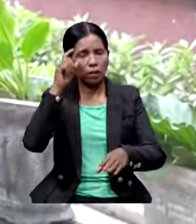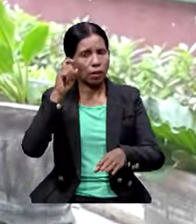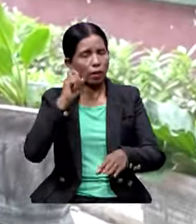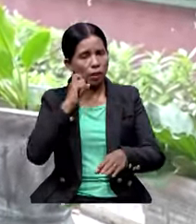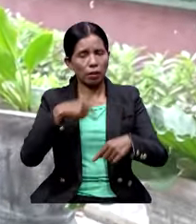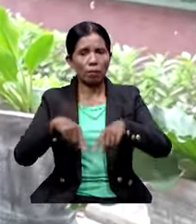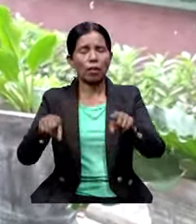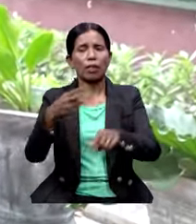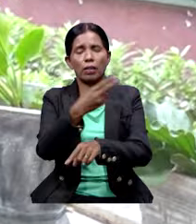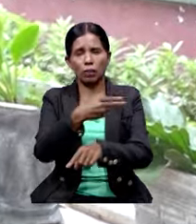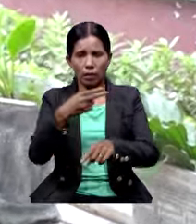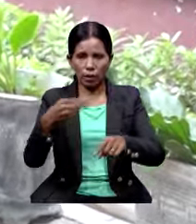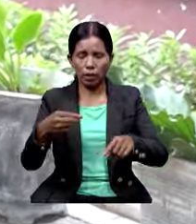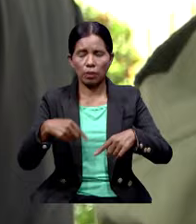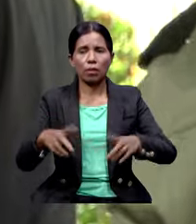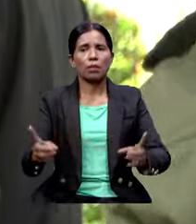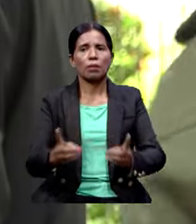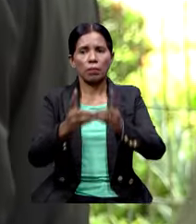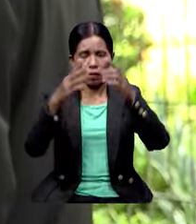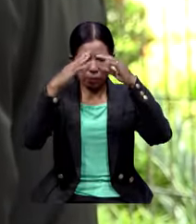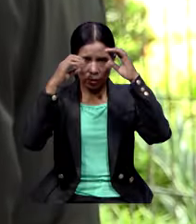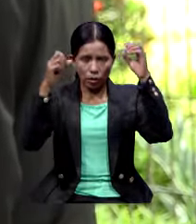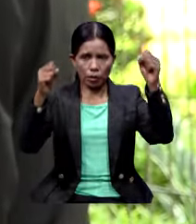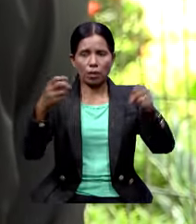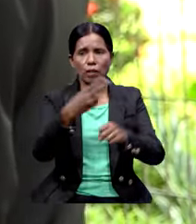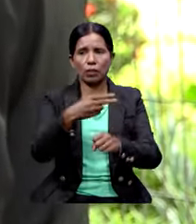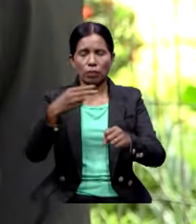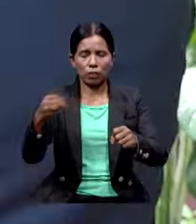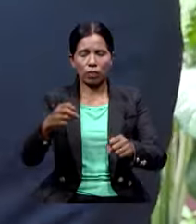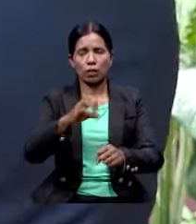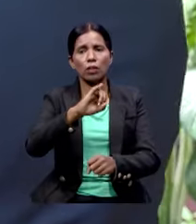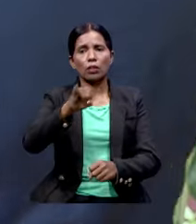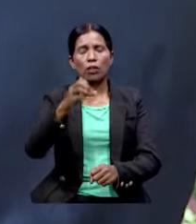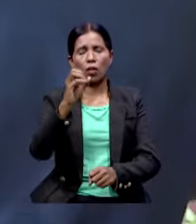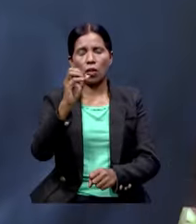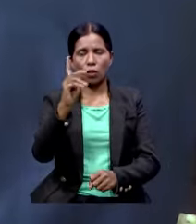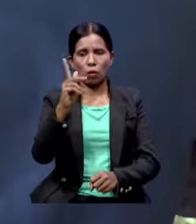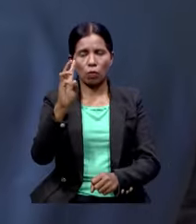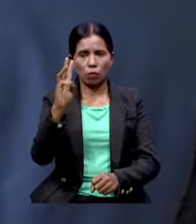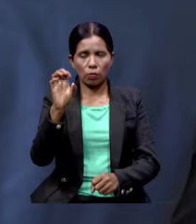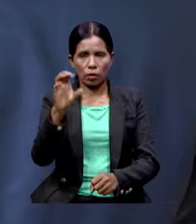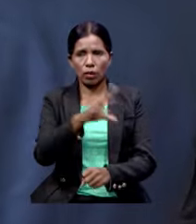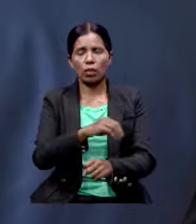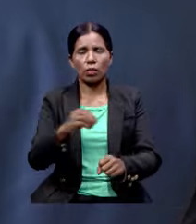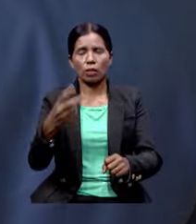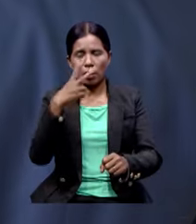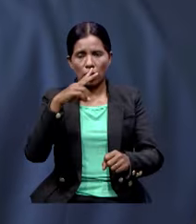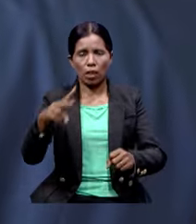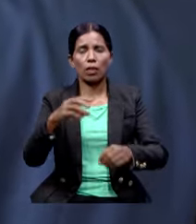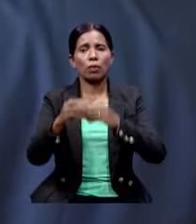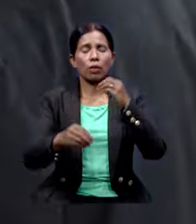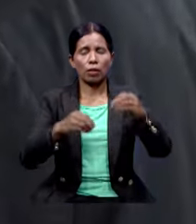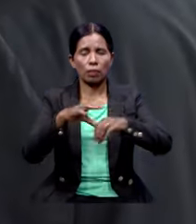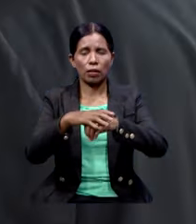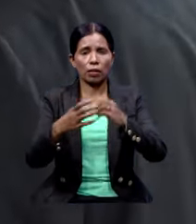uma para a Indonésia, onde assura o mal o presidente da República Indonésia, Joko Widodo, onde finaliza o Tratado Fronteira Terrestre